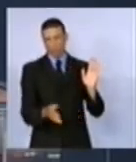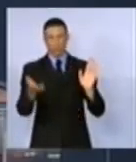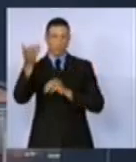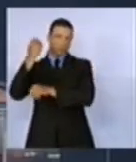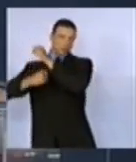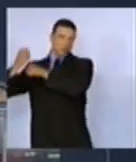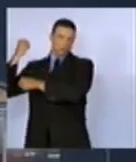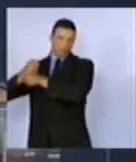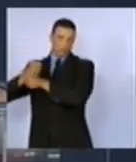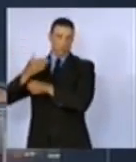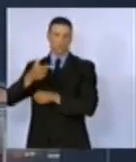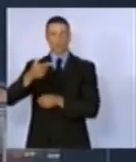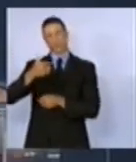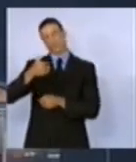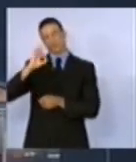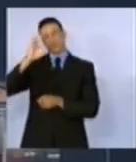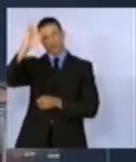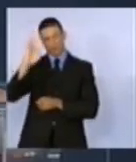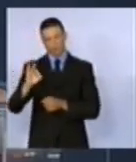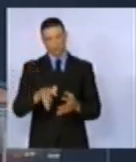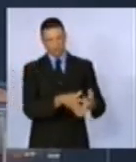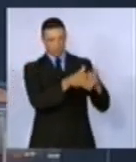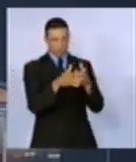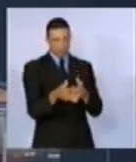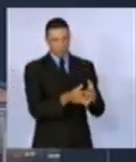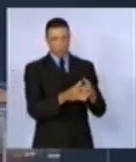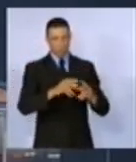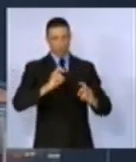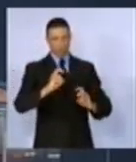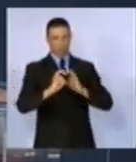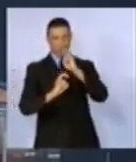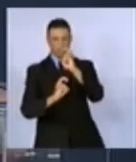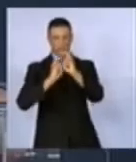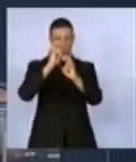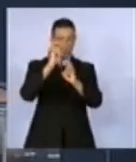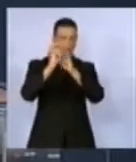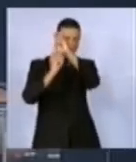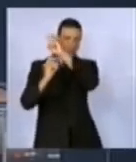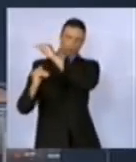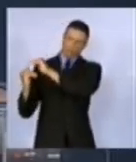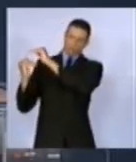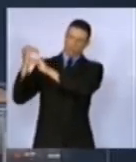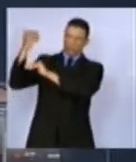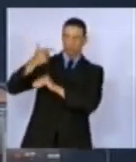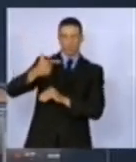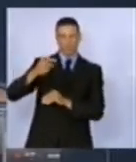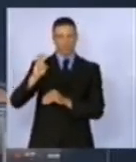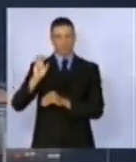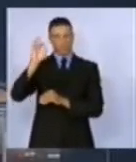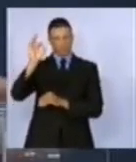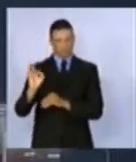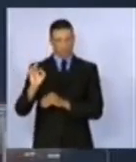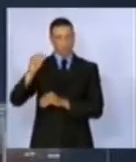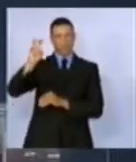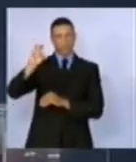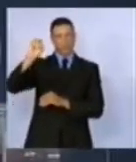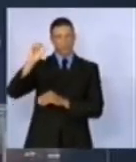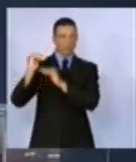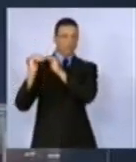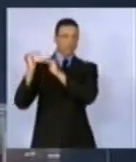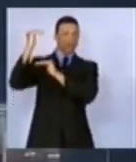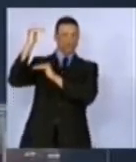10% na mecanização e depois a cada os 5 anos irem subindo para 25 50 75 Até que em